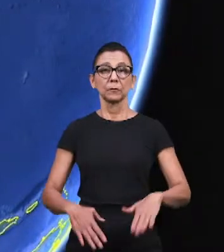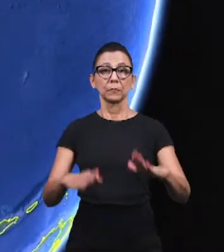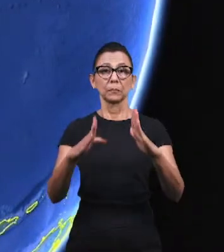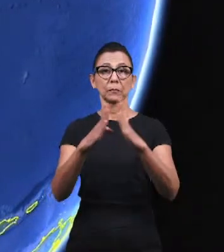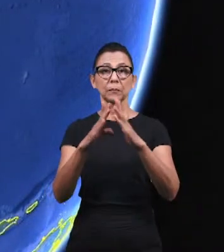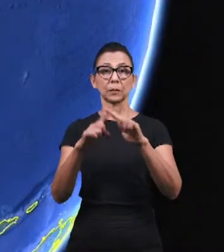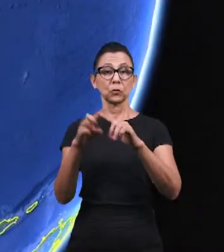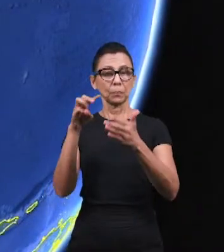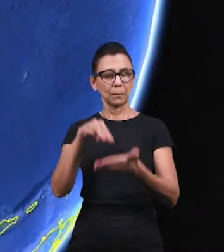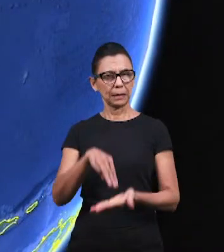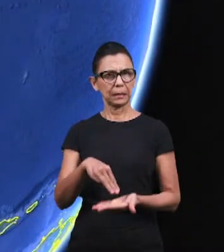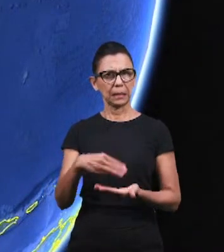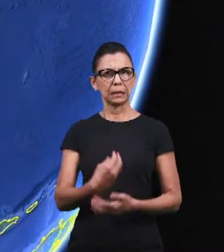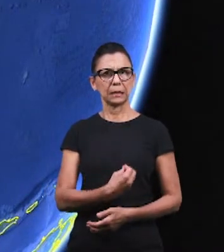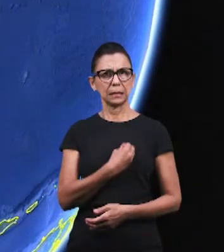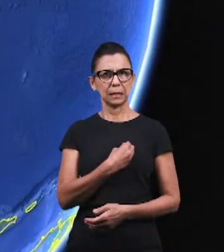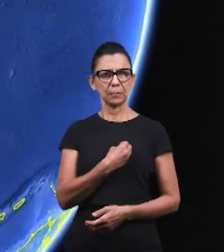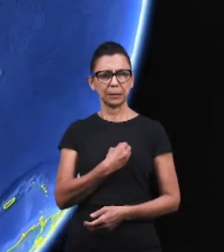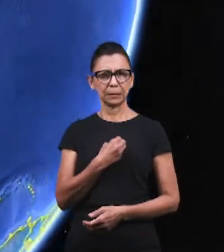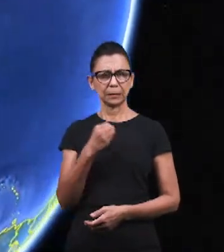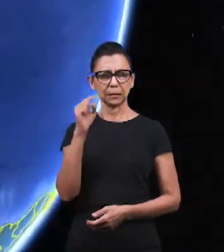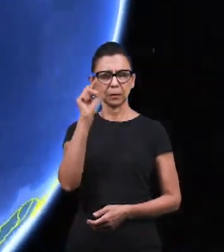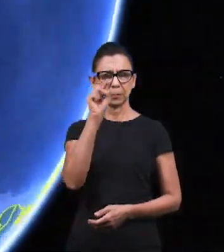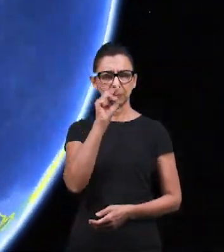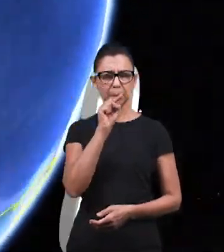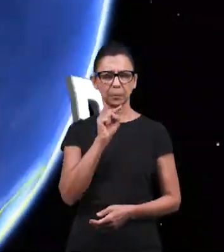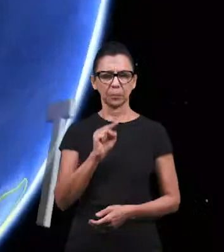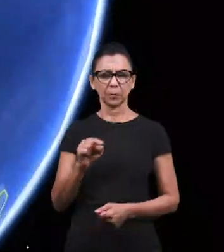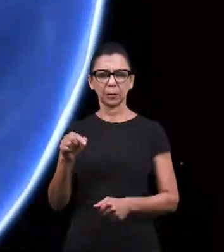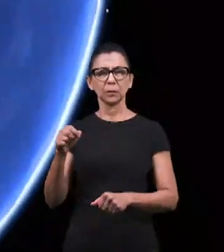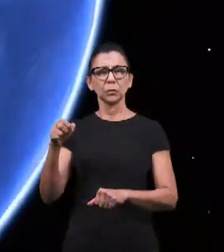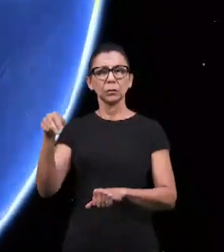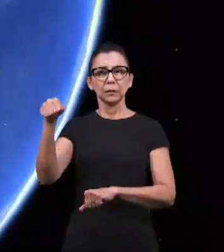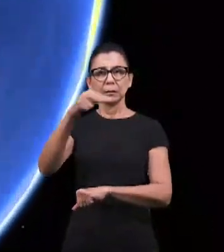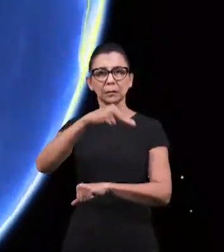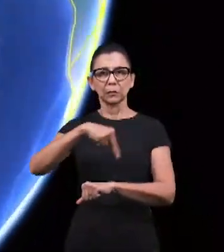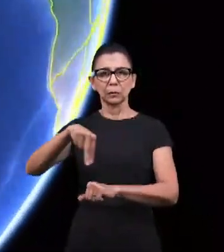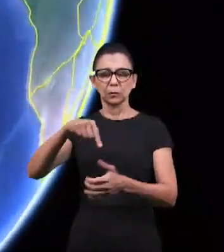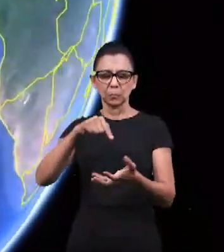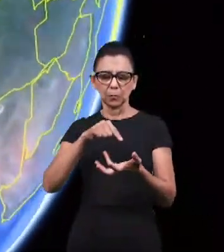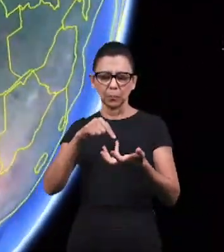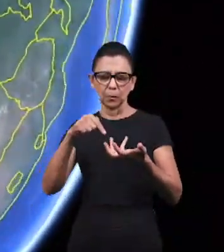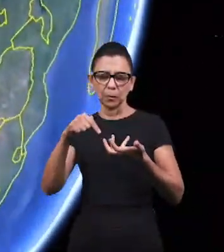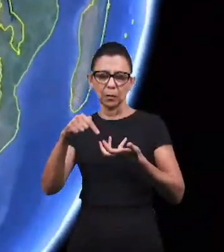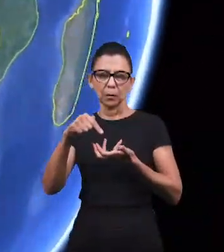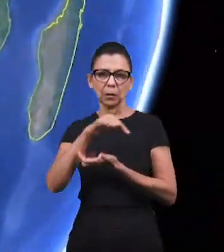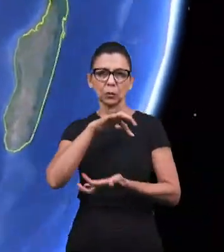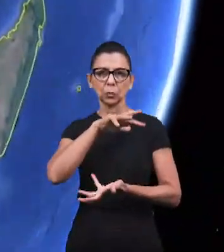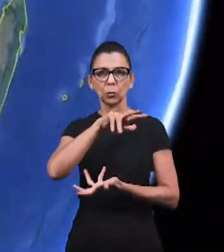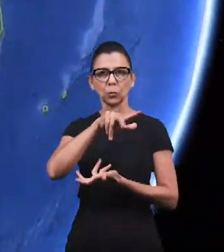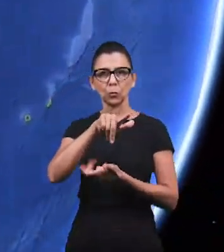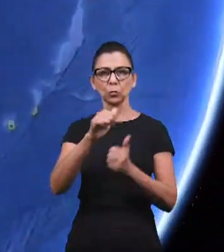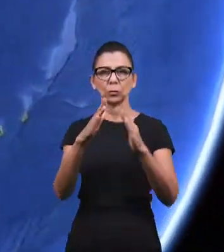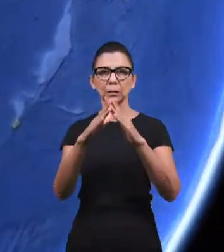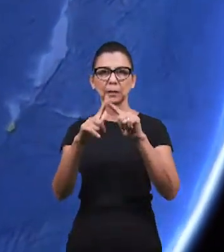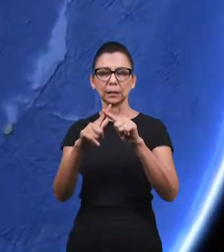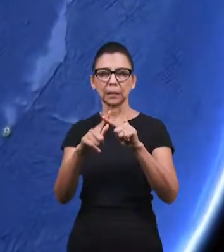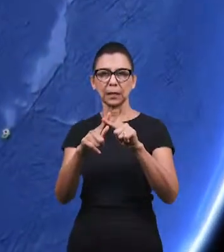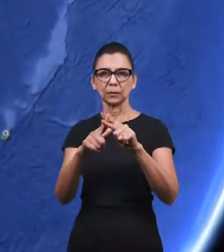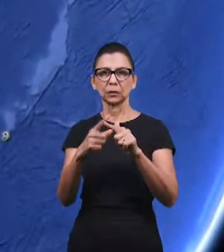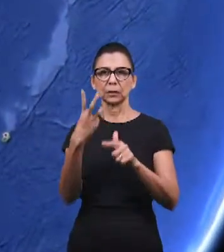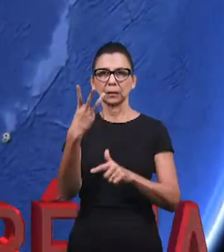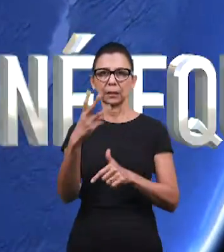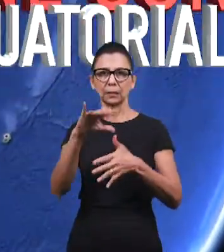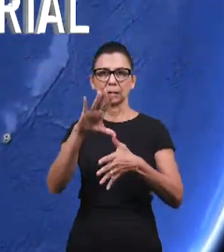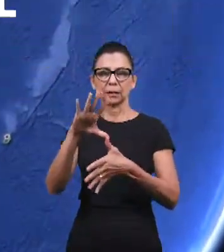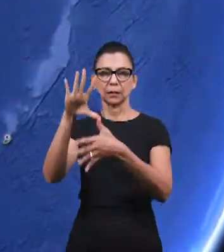A Igreja Cristã Maranata está presente em nações de todos os continentes do planeta. Igrejas de países nas